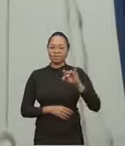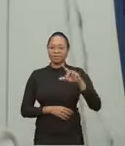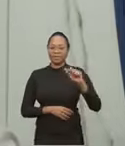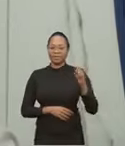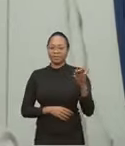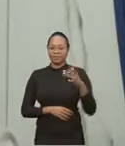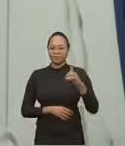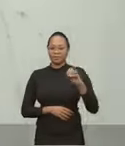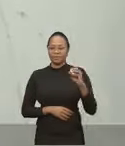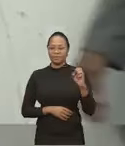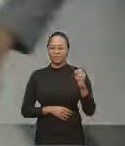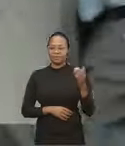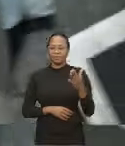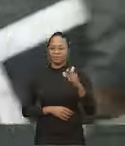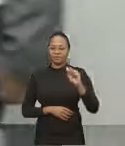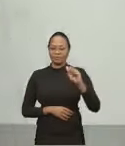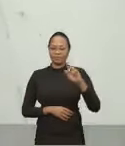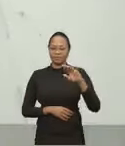senhor presidente.